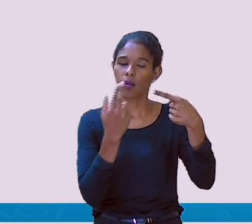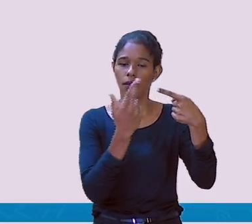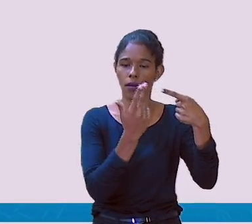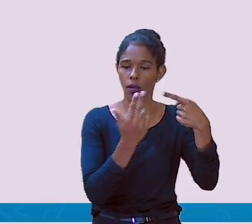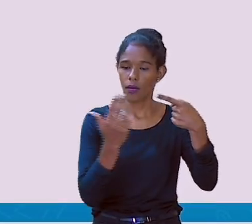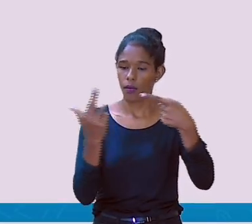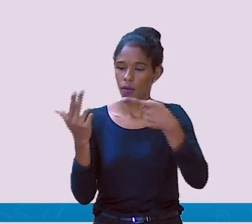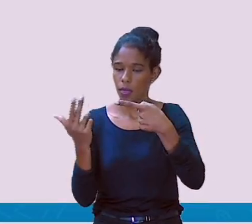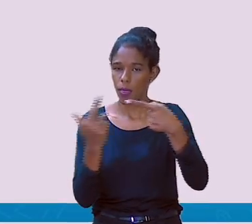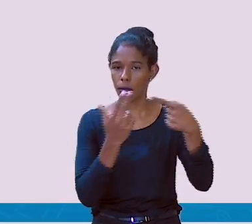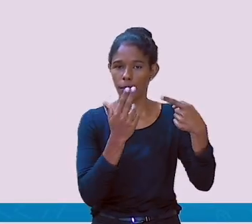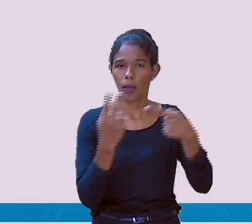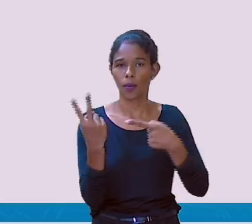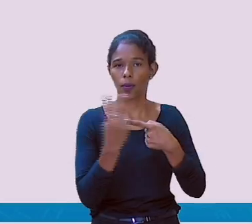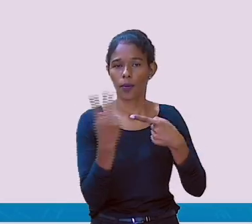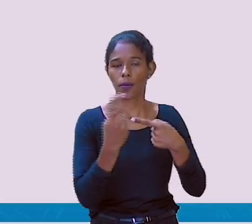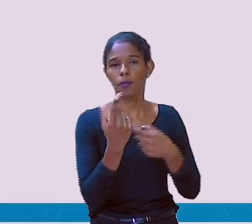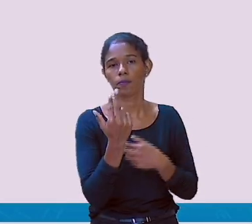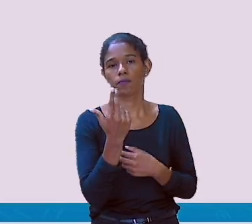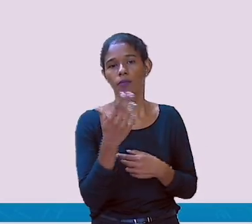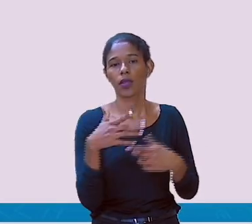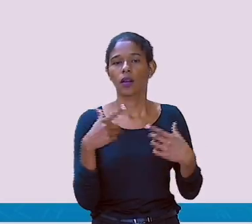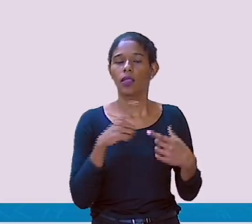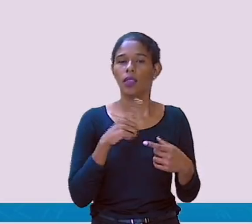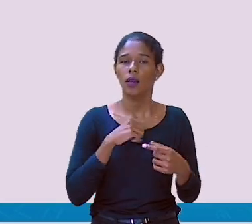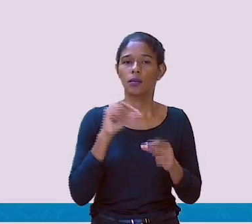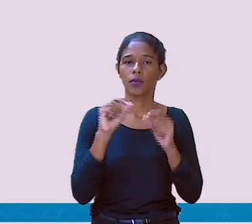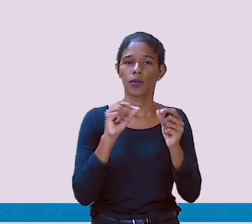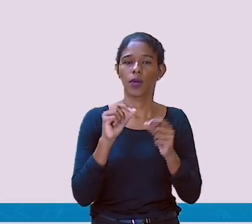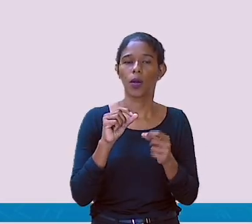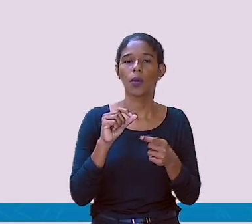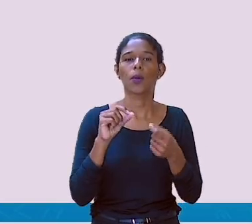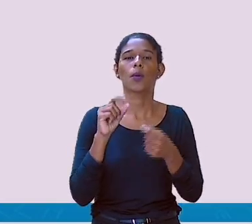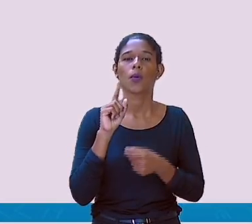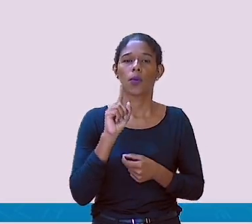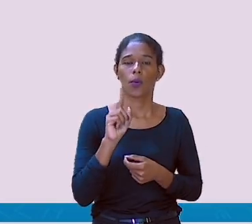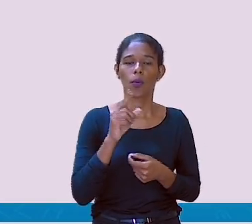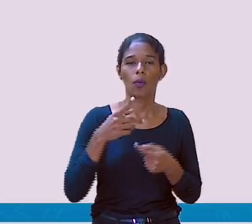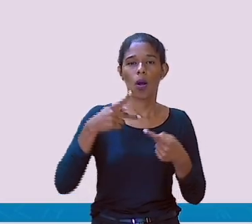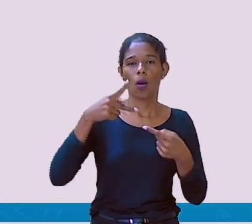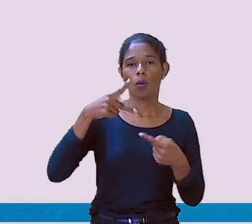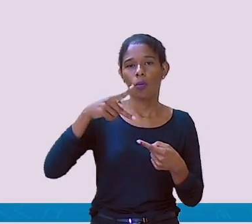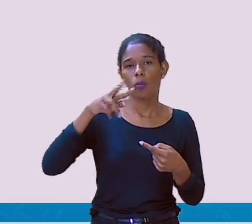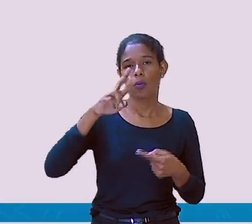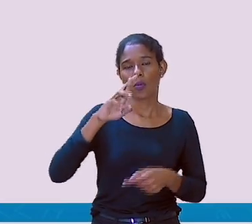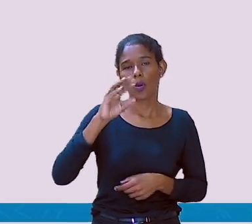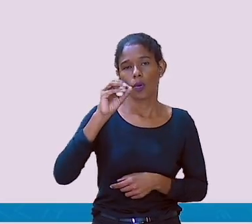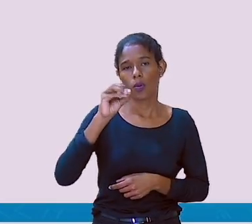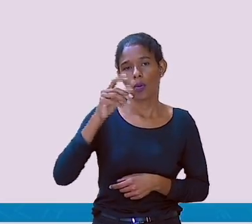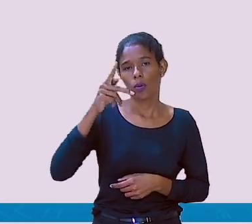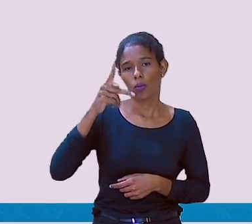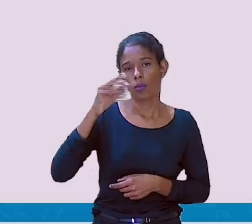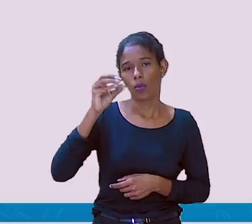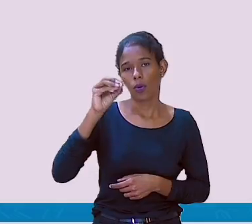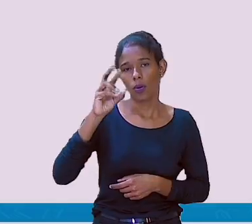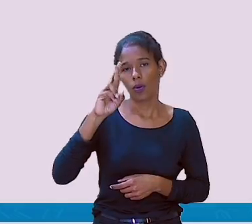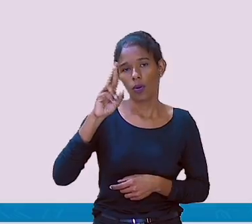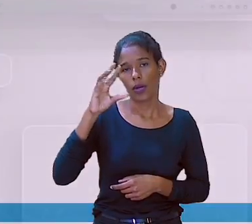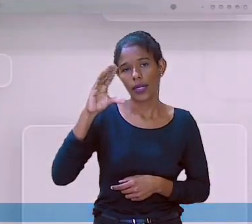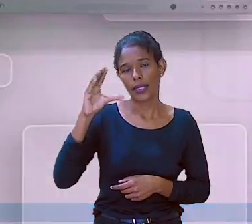temos o quê? Uma proporção. Então, quando números não